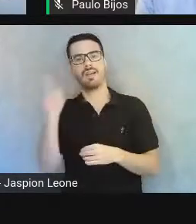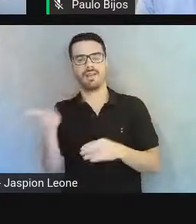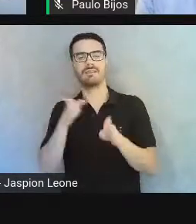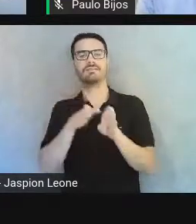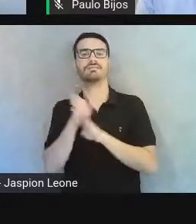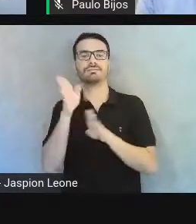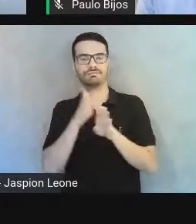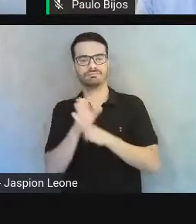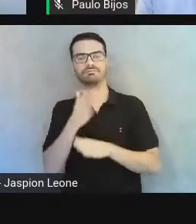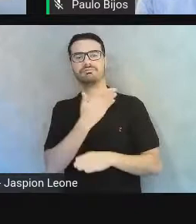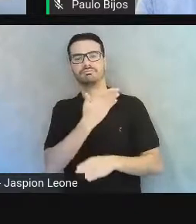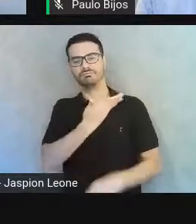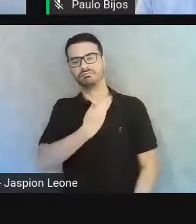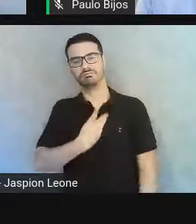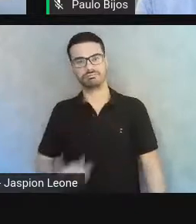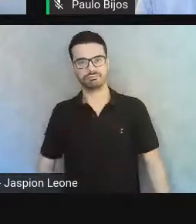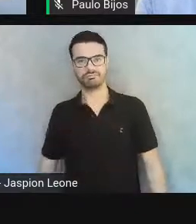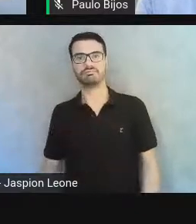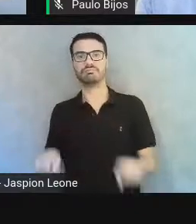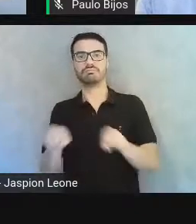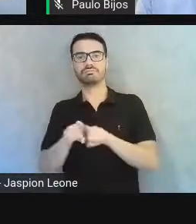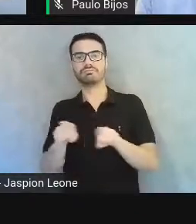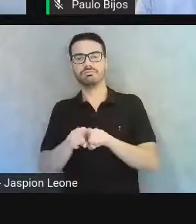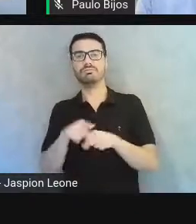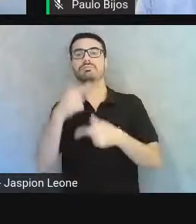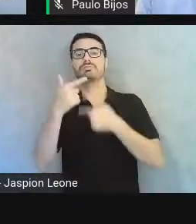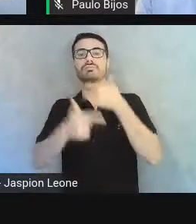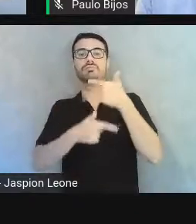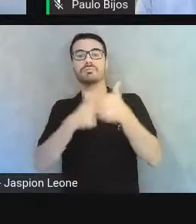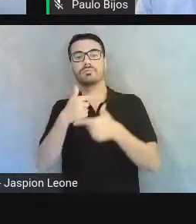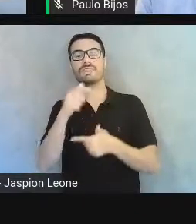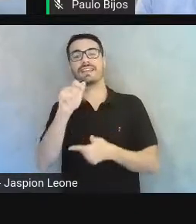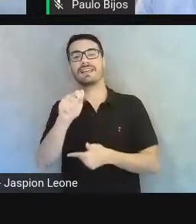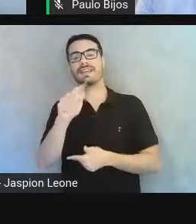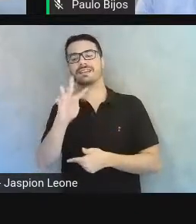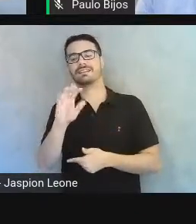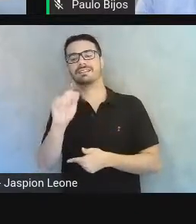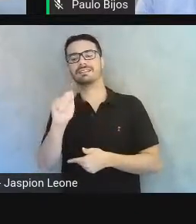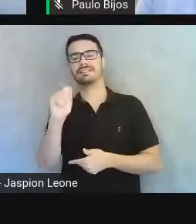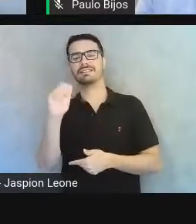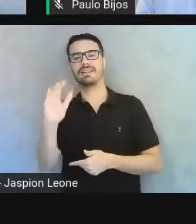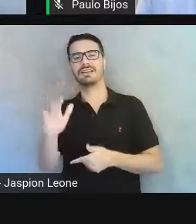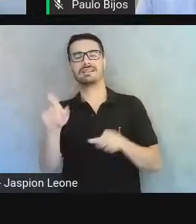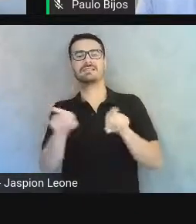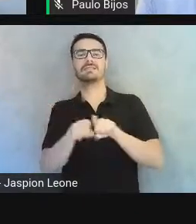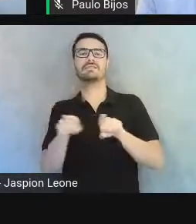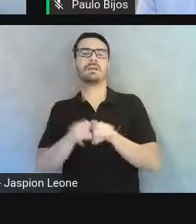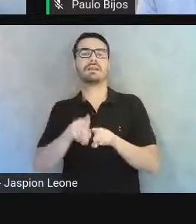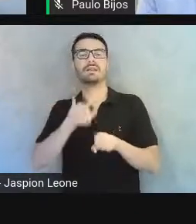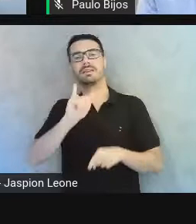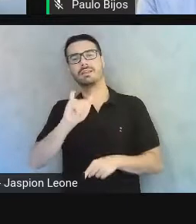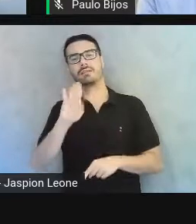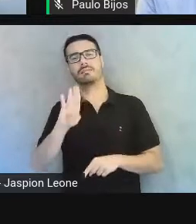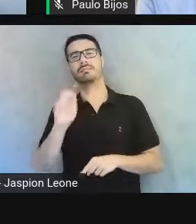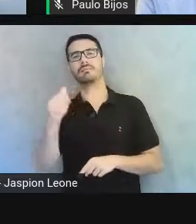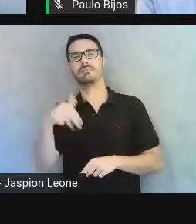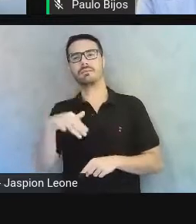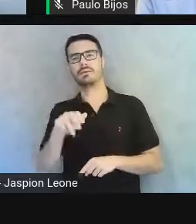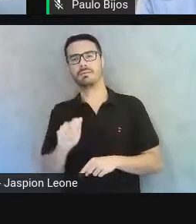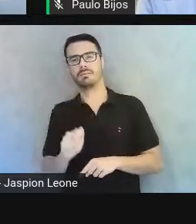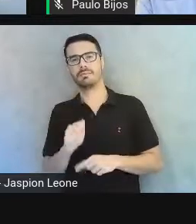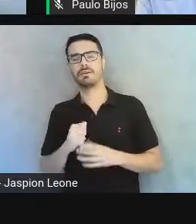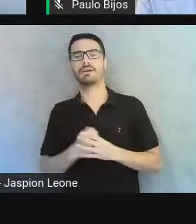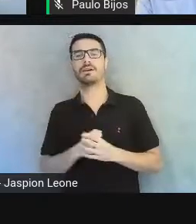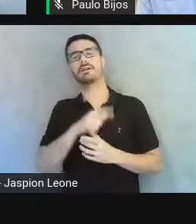ela trabalhou também na ANTAC, no IBAMA, e na COPEL, que é a querida, do querido Estado do